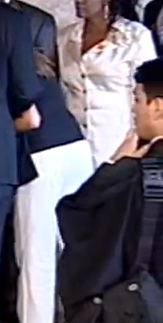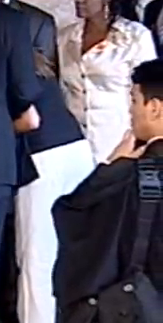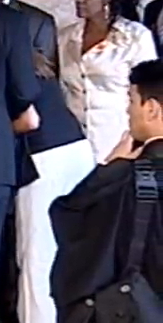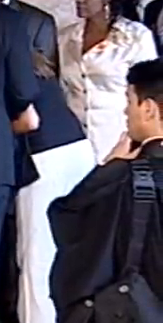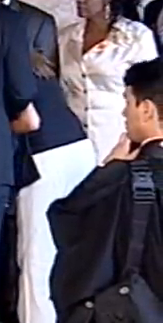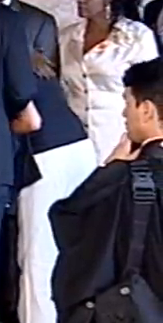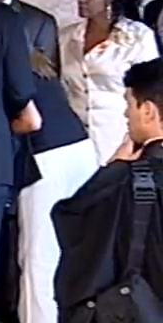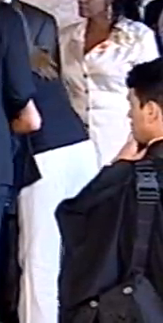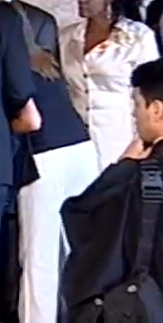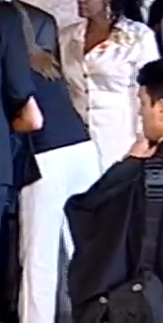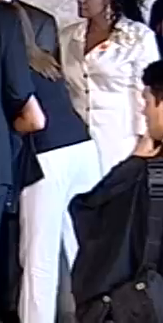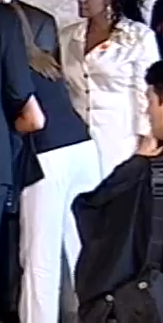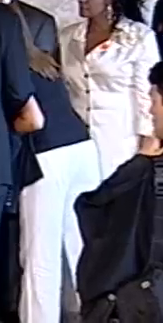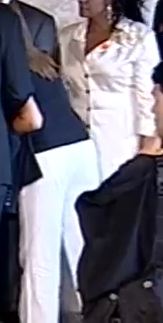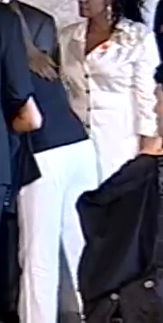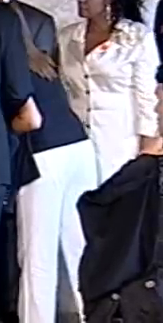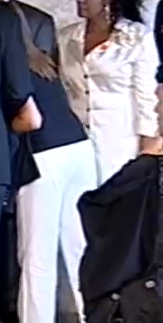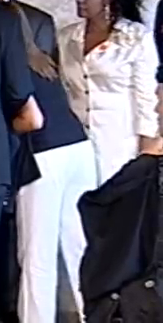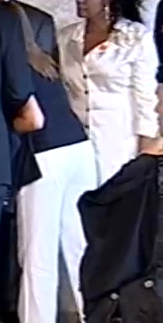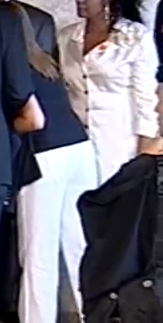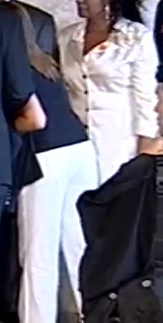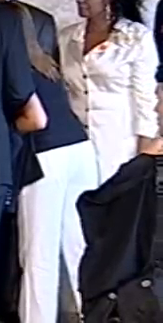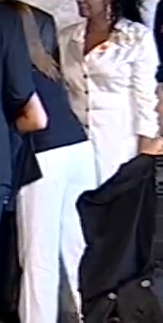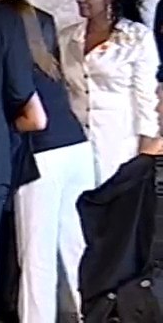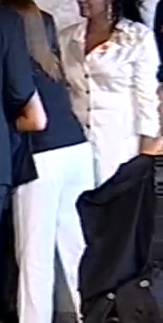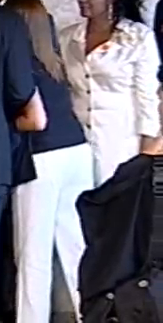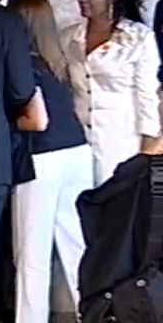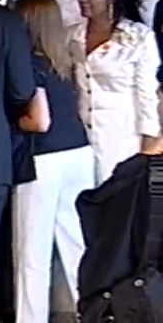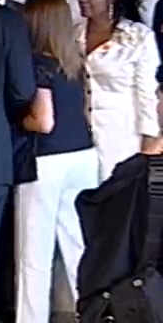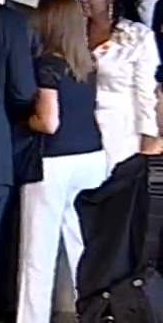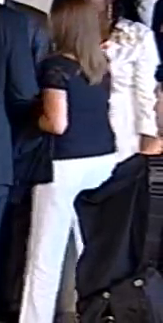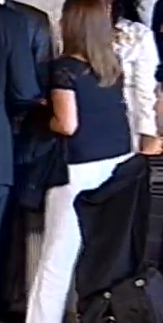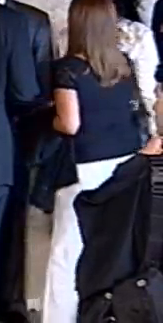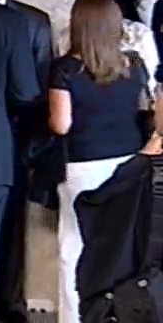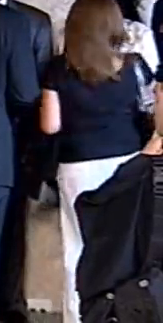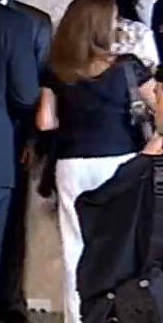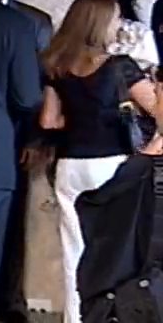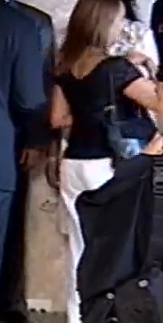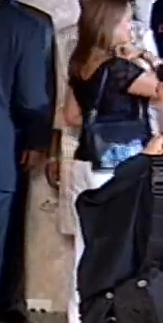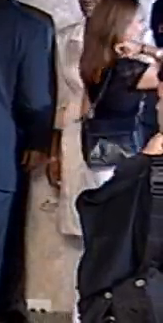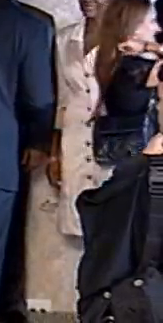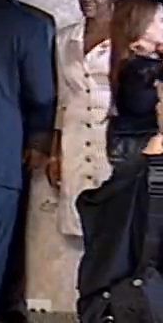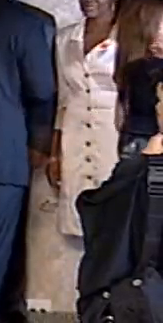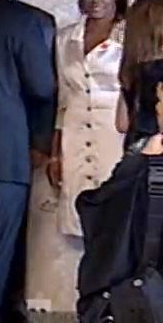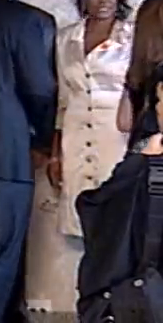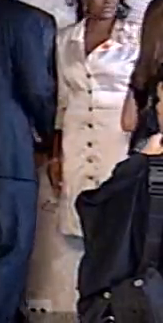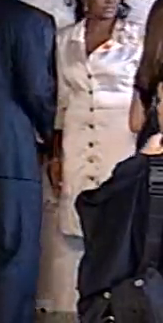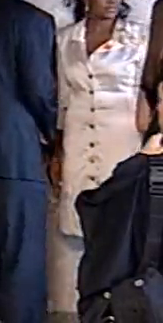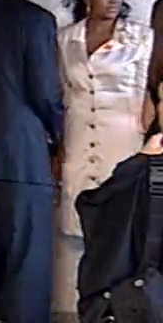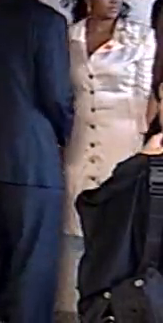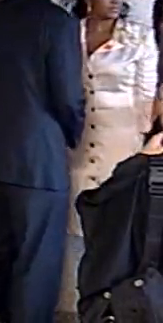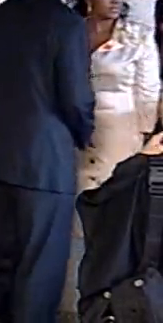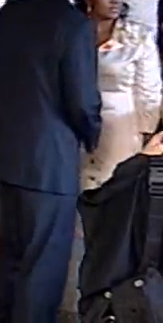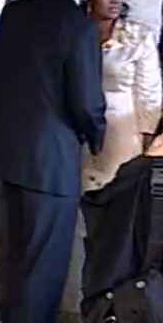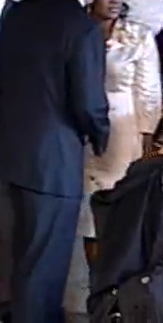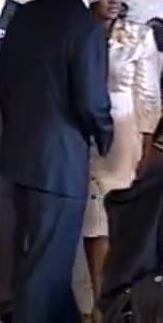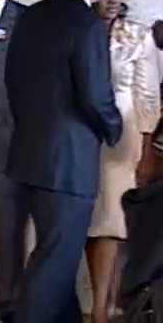TV Justiça foi criada em uma interinidade dessas do então ministro Marco Aurélio, quando